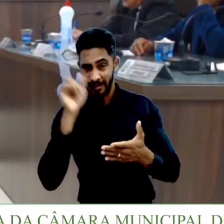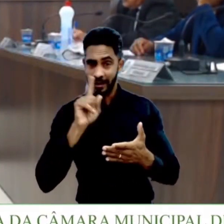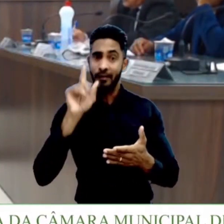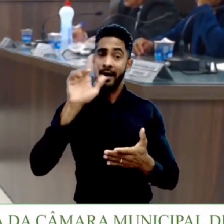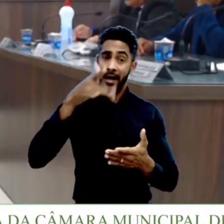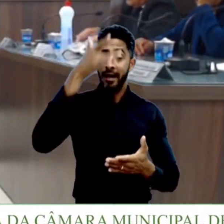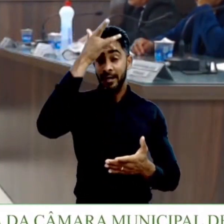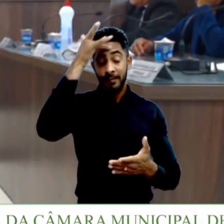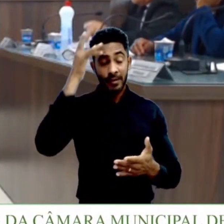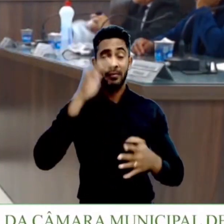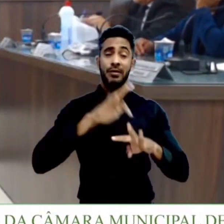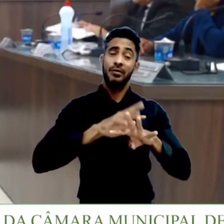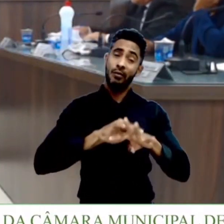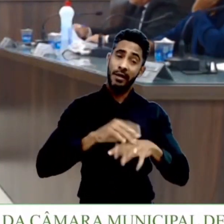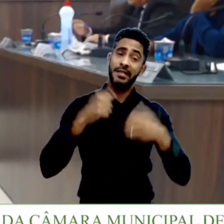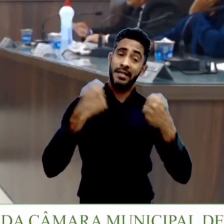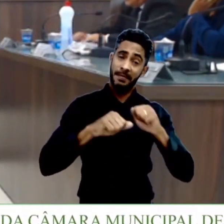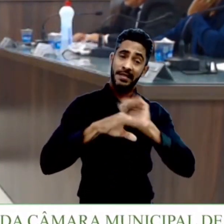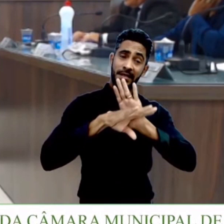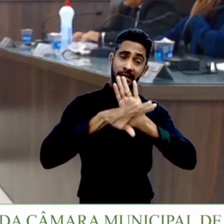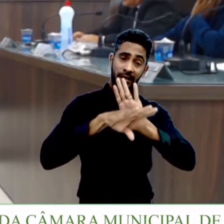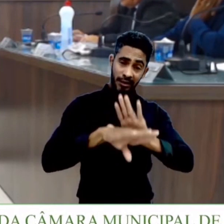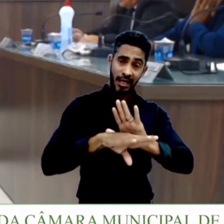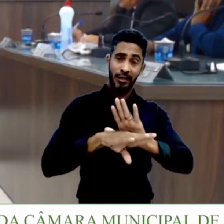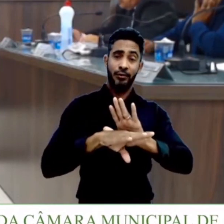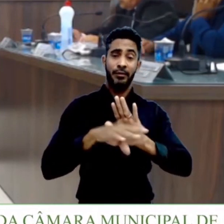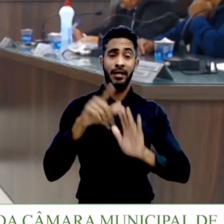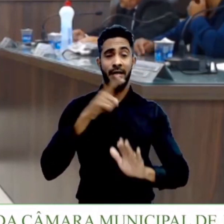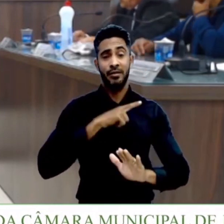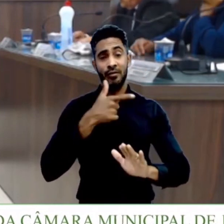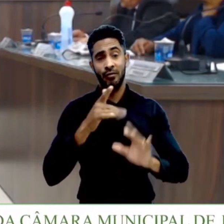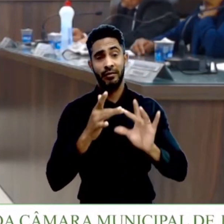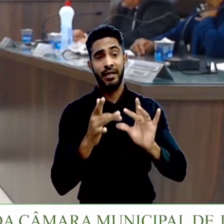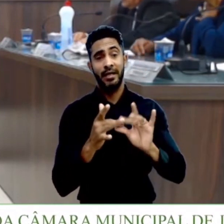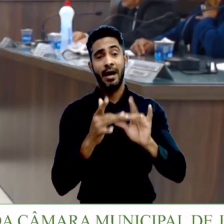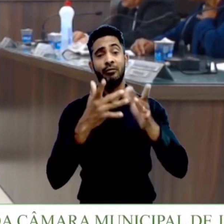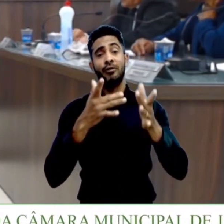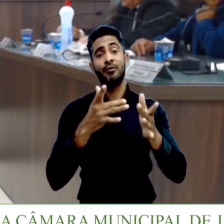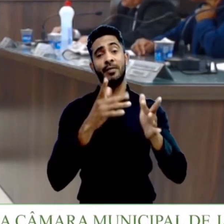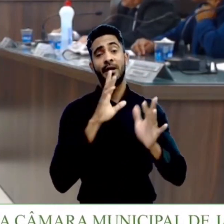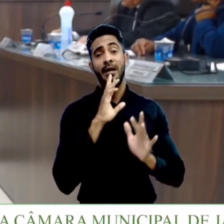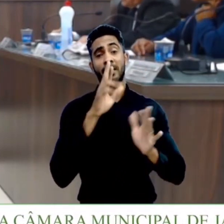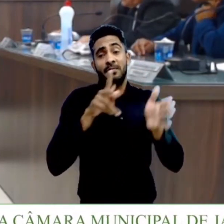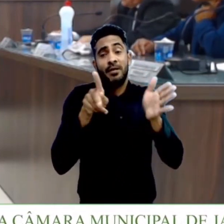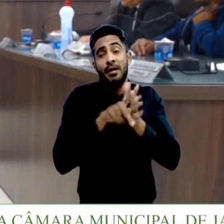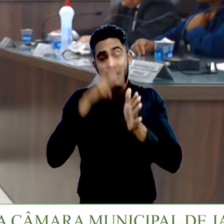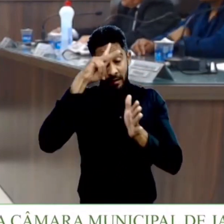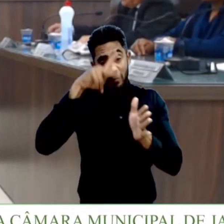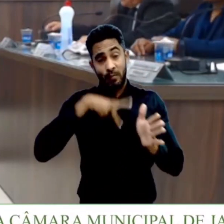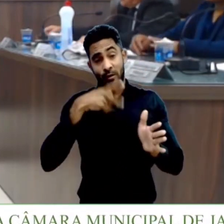pessoas doentes, que precisam de ajuda, e eles não têm autonomia para responder por si. Então,